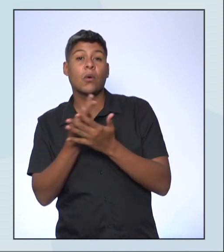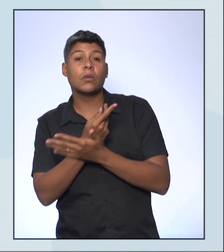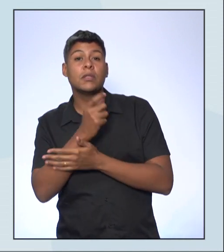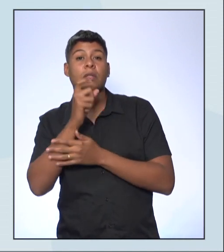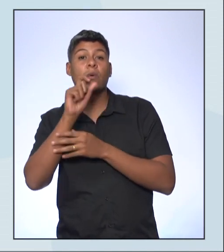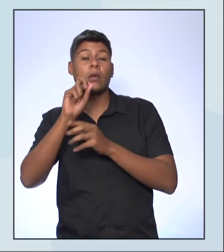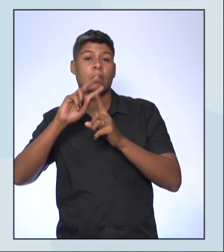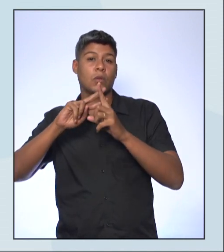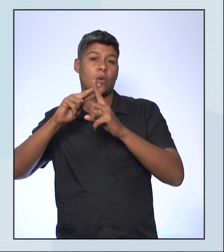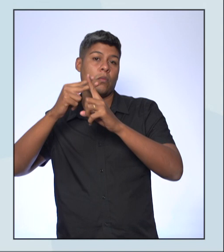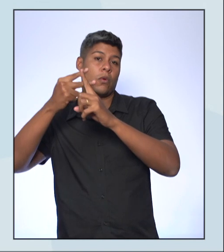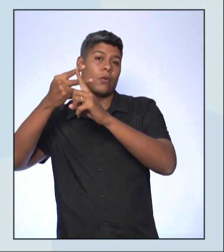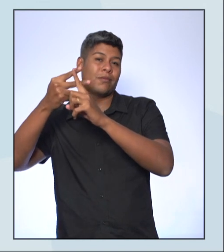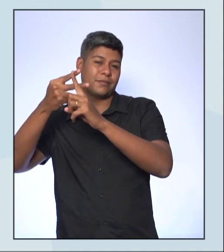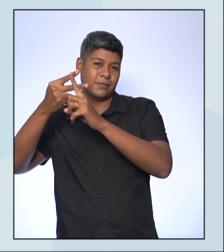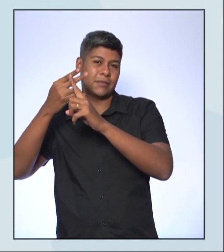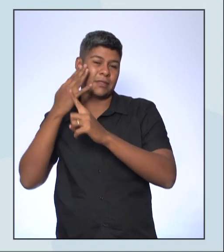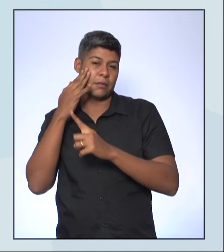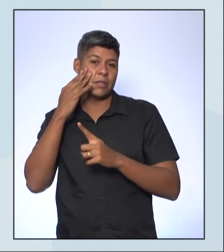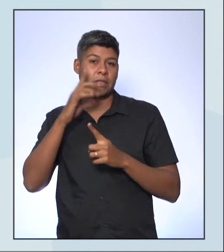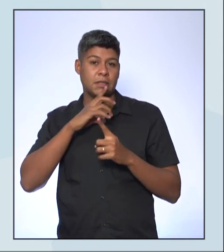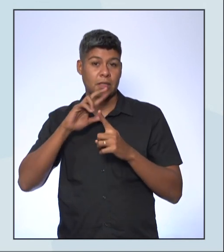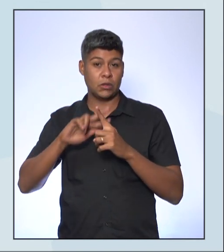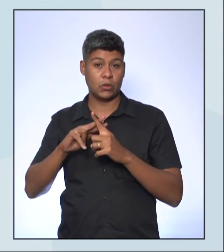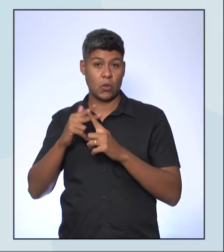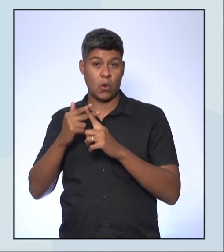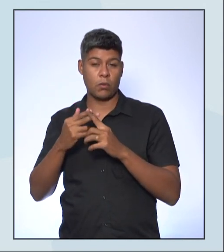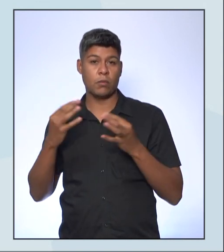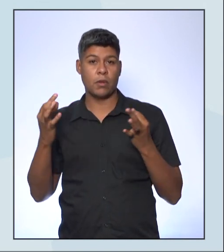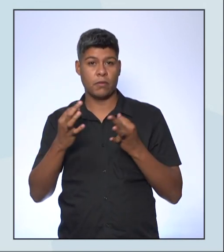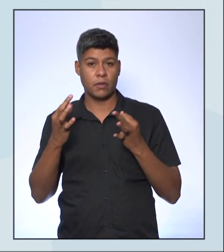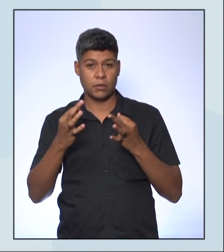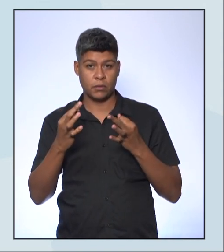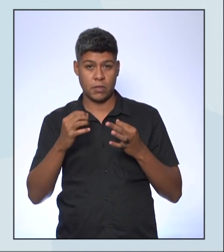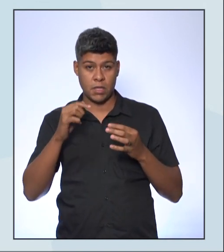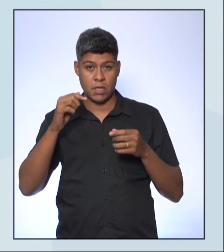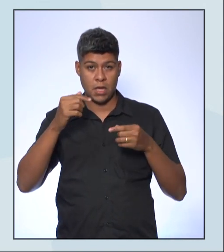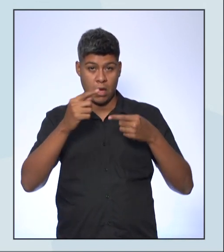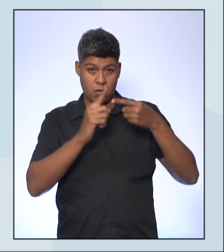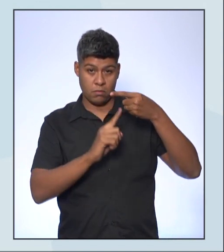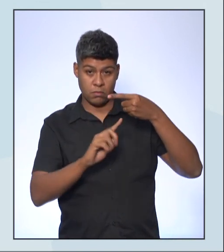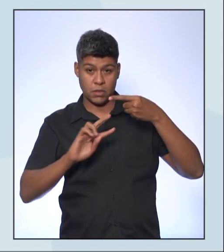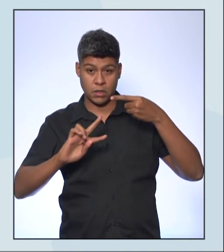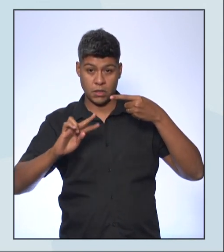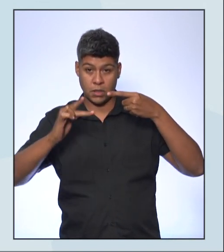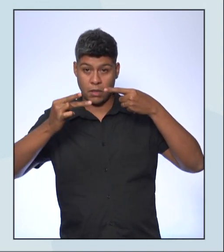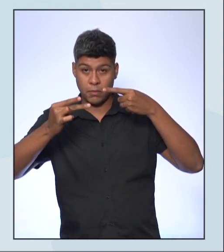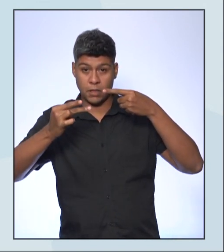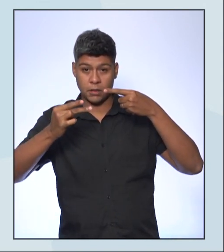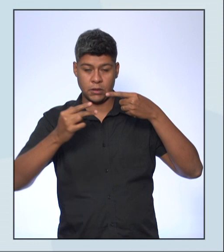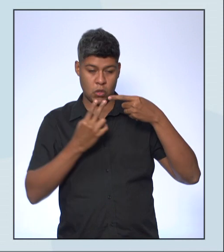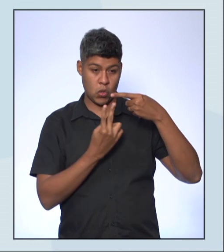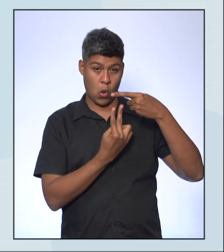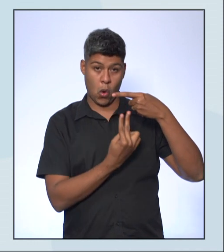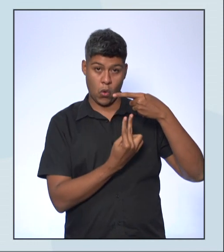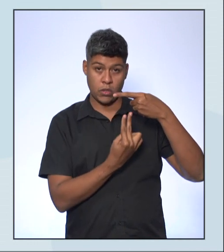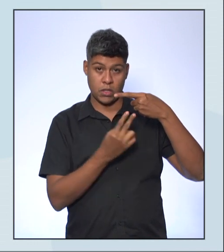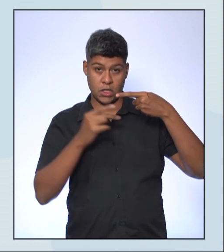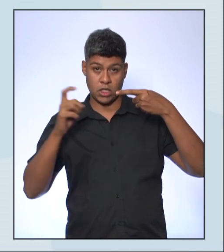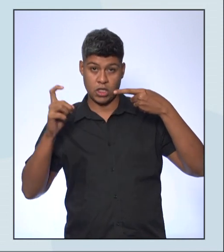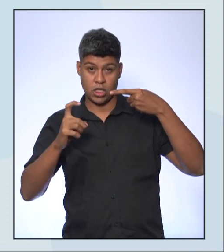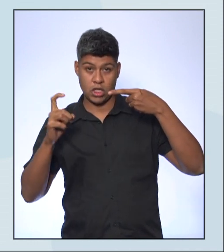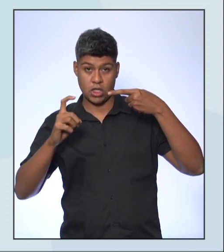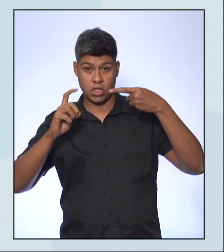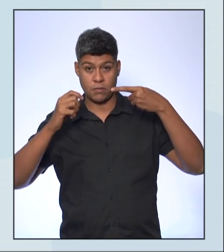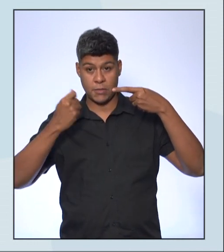Dobrou. Dobrou. Beleza. Então eu tenho o dobro, não é isso? Perfeito. Então dobra embaixo também? Dobra embaixo também. Ah, mas então assim... 2 pro x ali